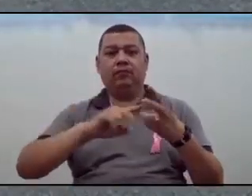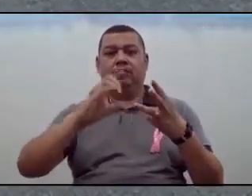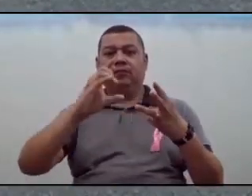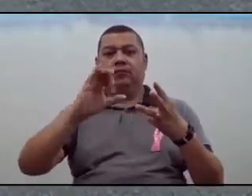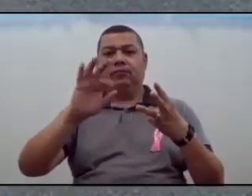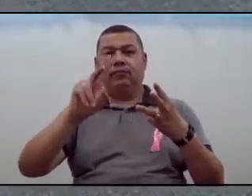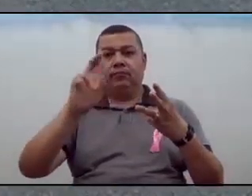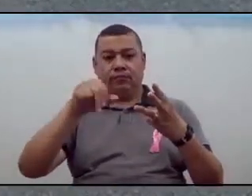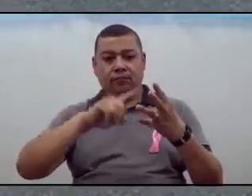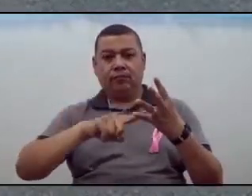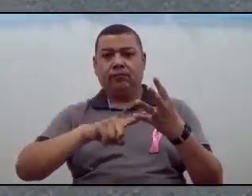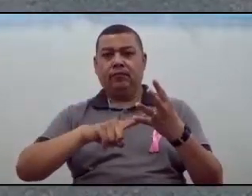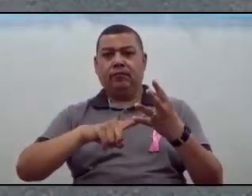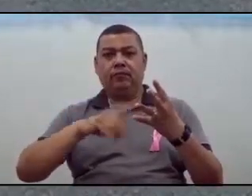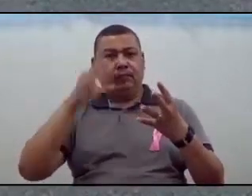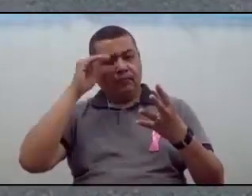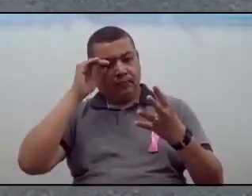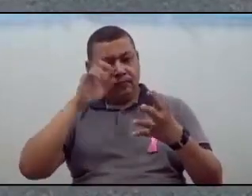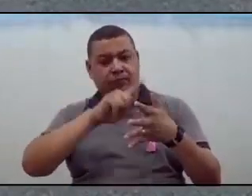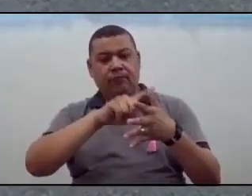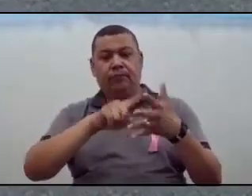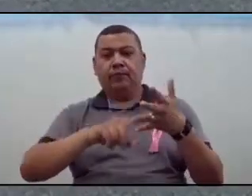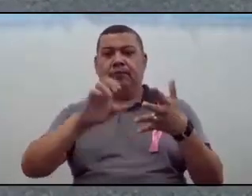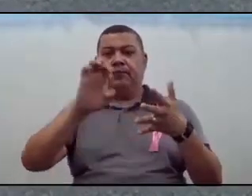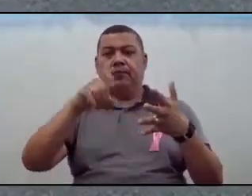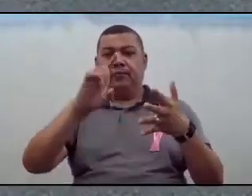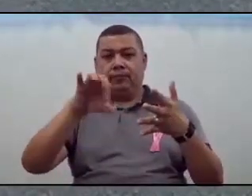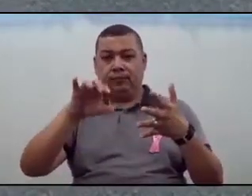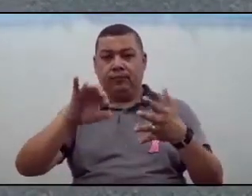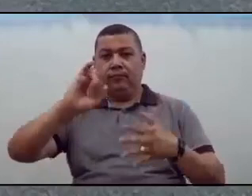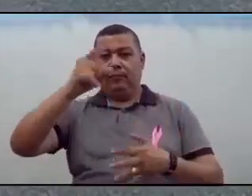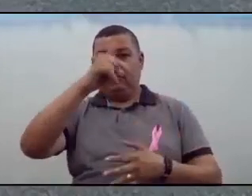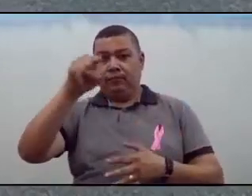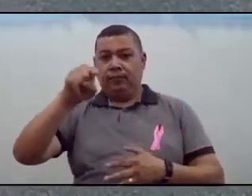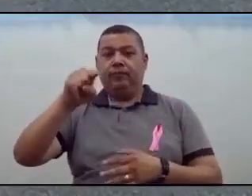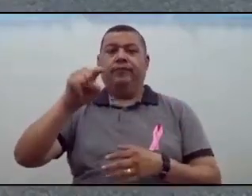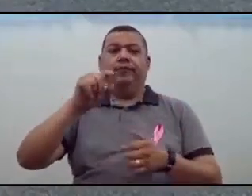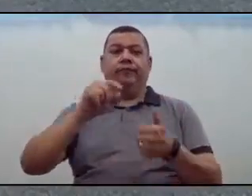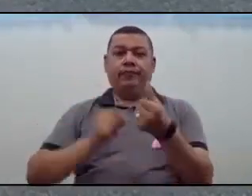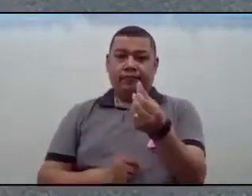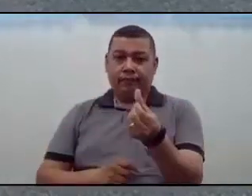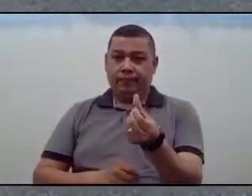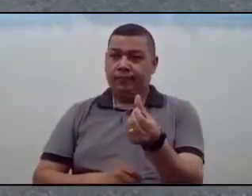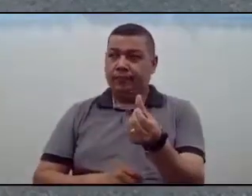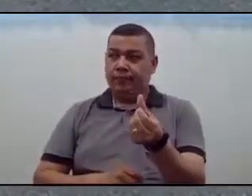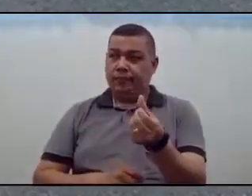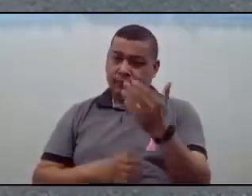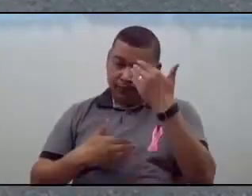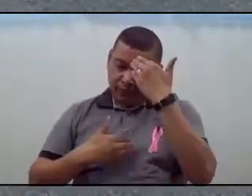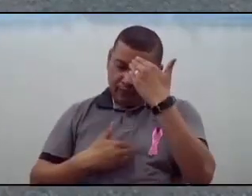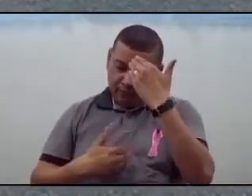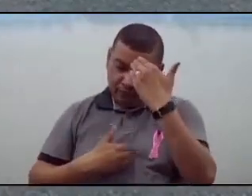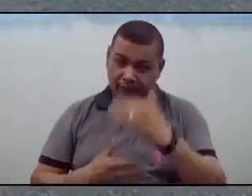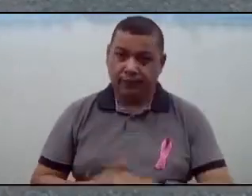Paulinho do Cinema, Edmar Capiche, João Paulo Pichek, ficar grato aí